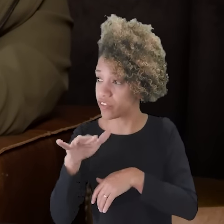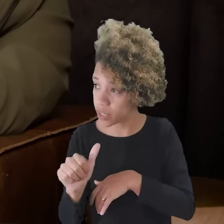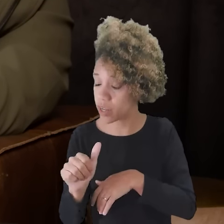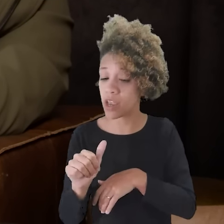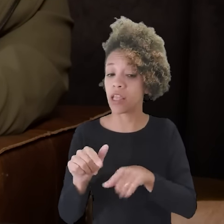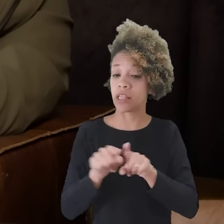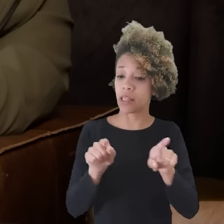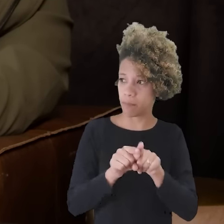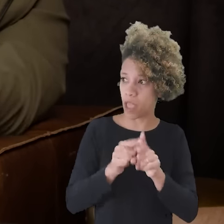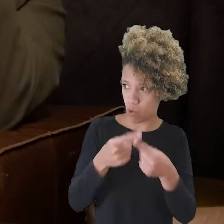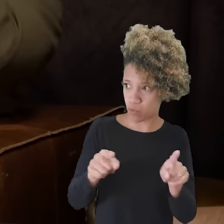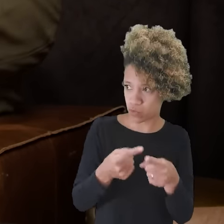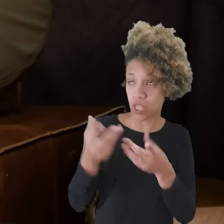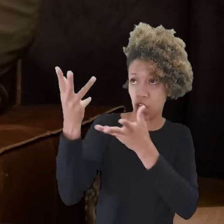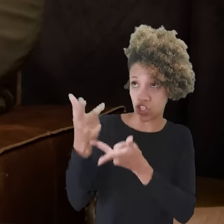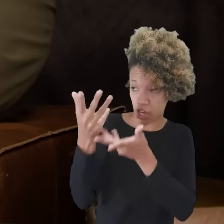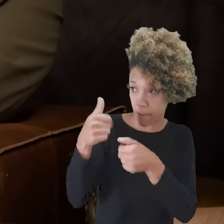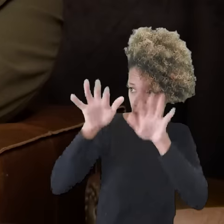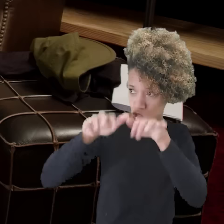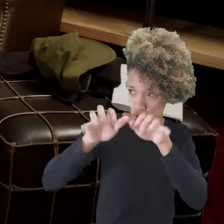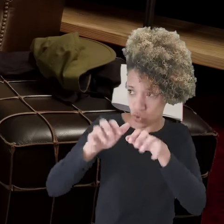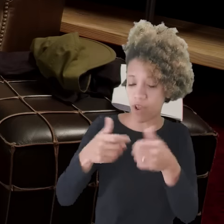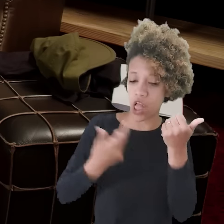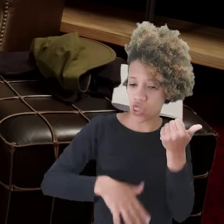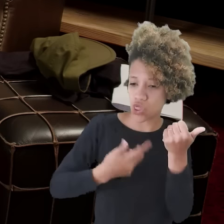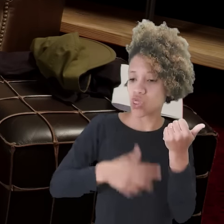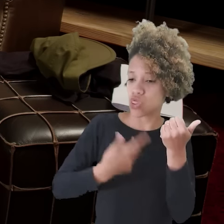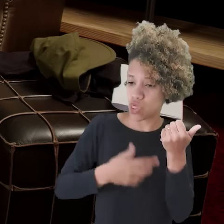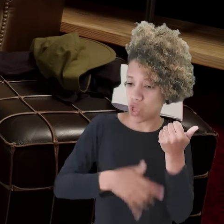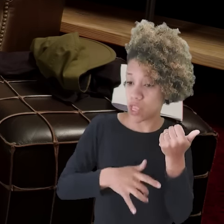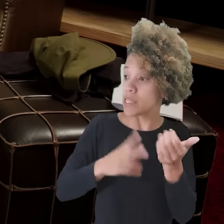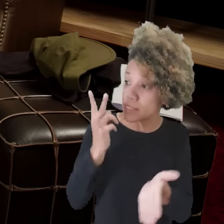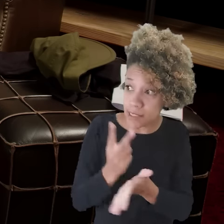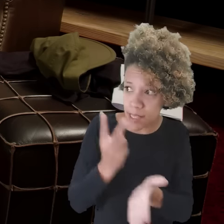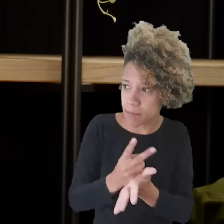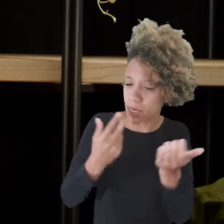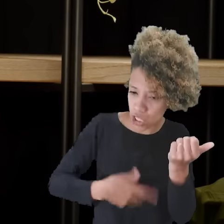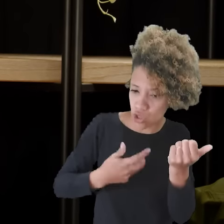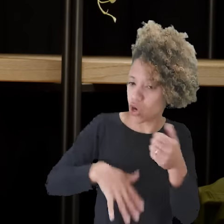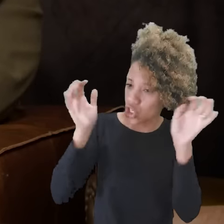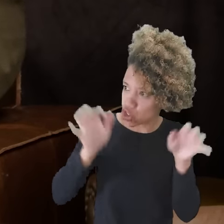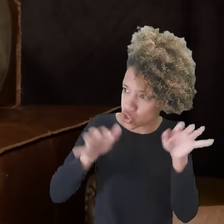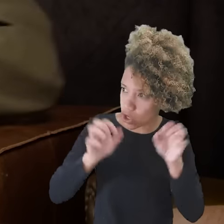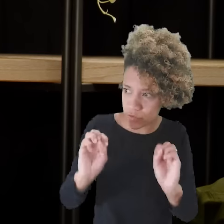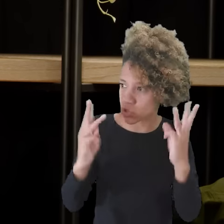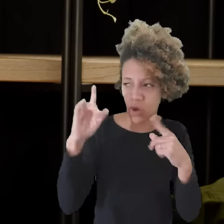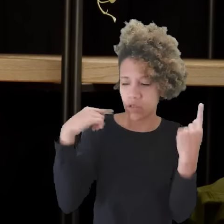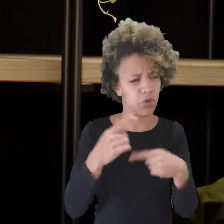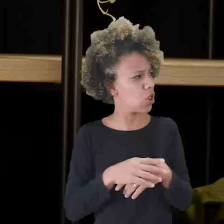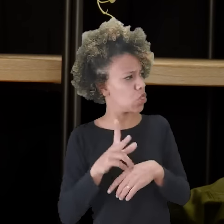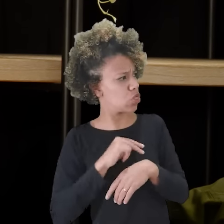invocação da da chuva e eles tocam a música e quando eles tocam chove no chão e é doideiro